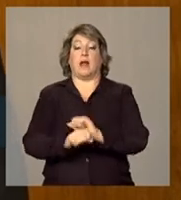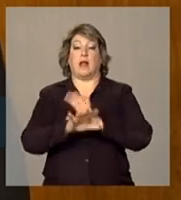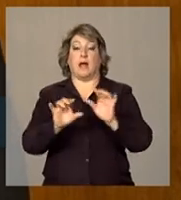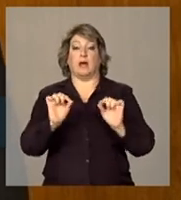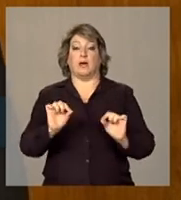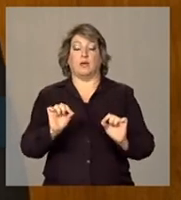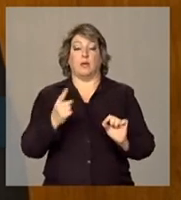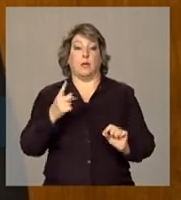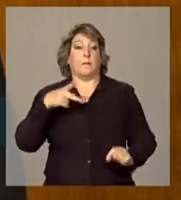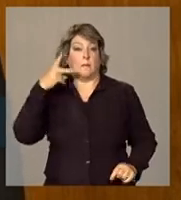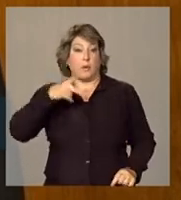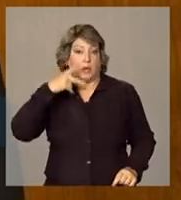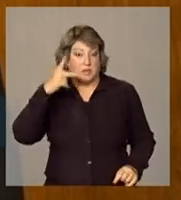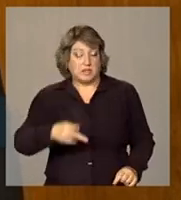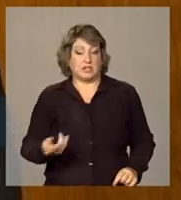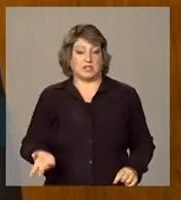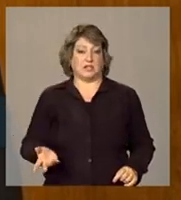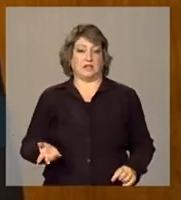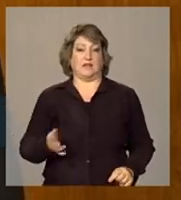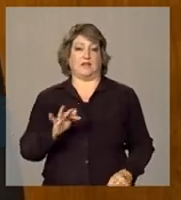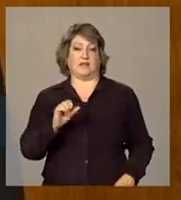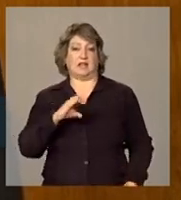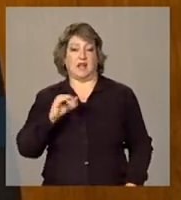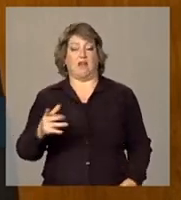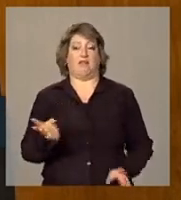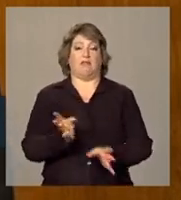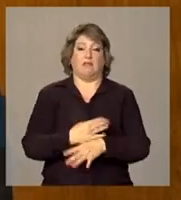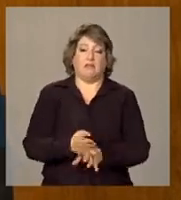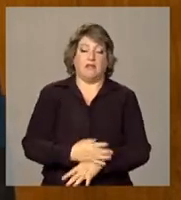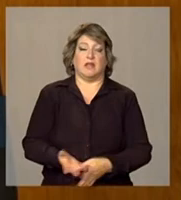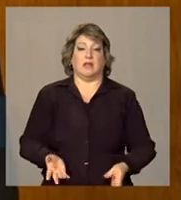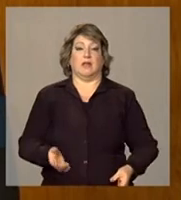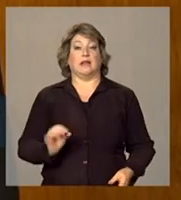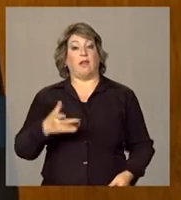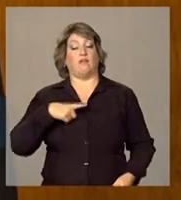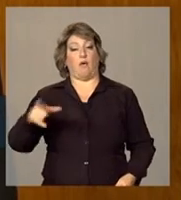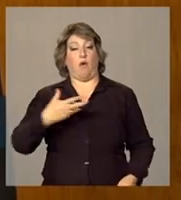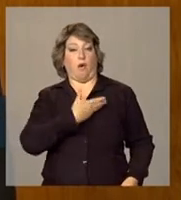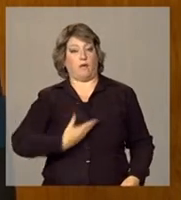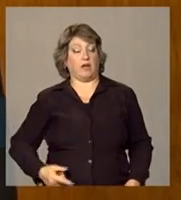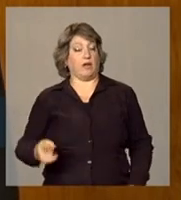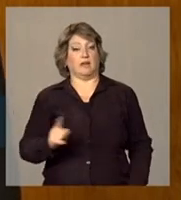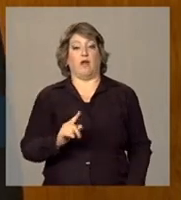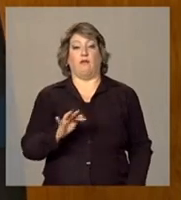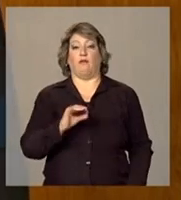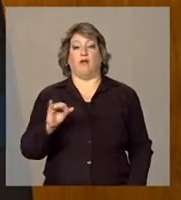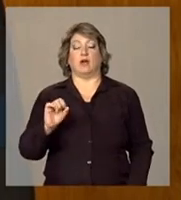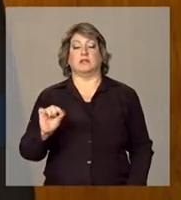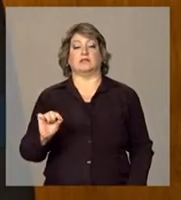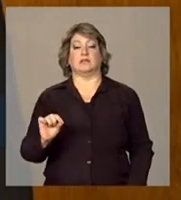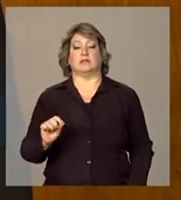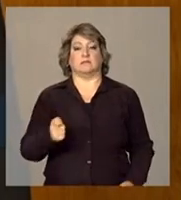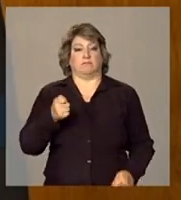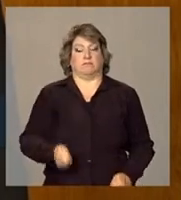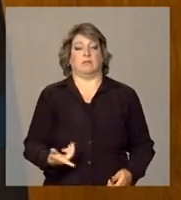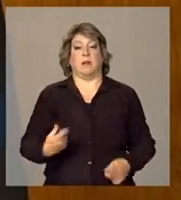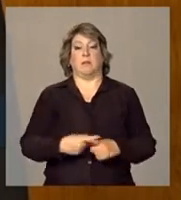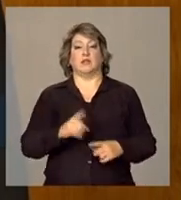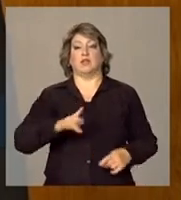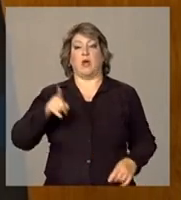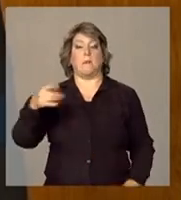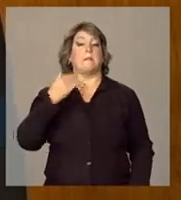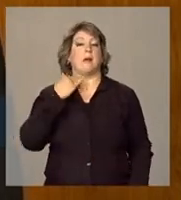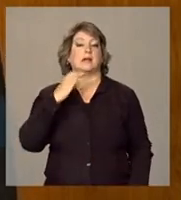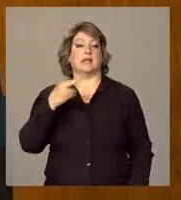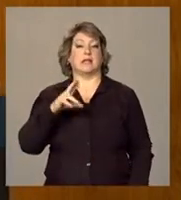de uma política fiscal frouxa e de que o governo talvez não fosse ia deixar apenas na mão do Banco Central o